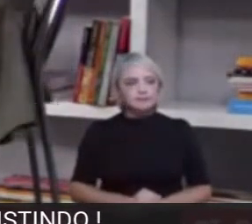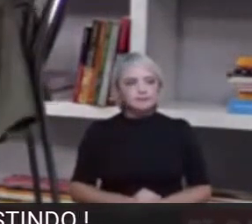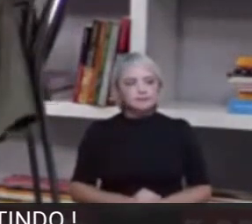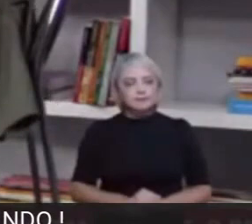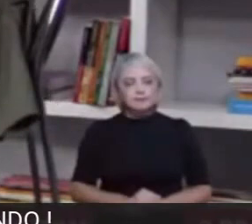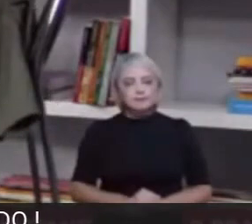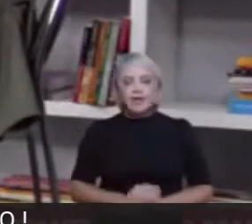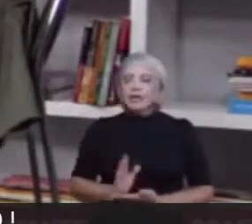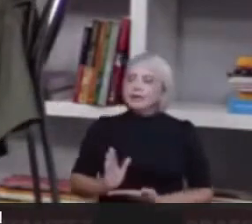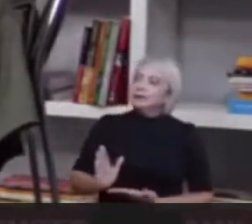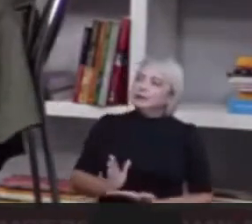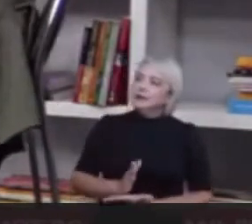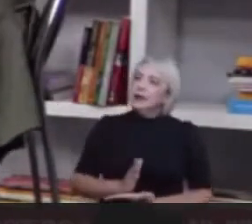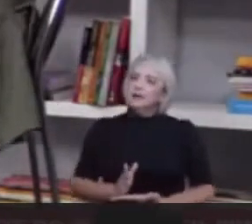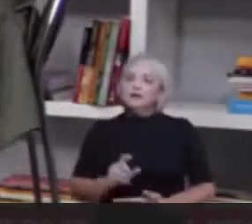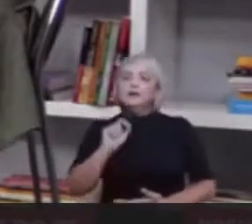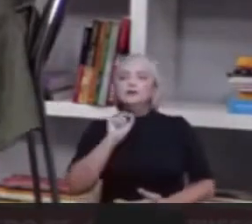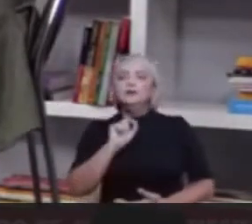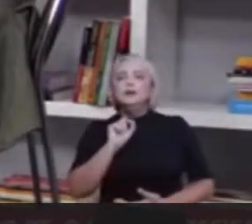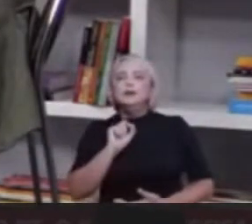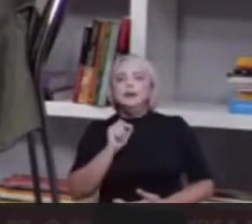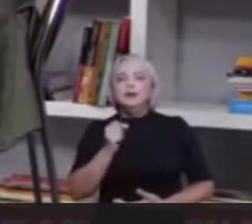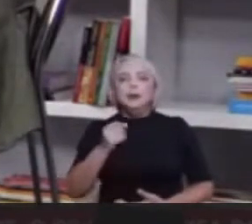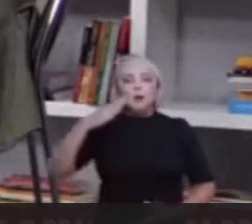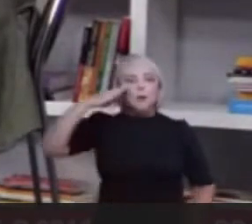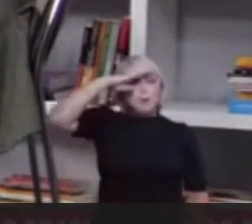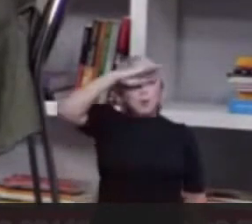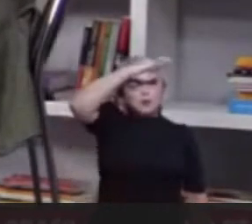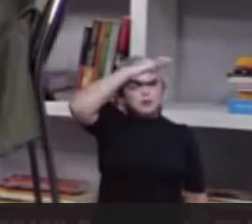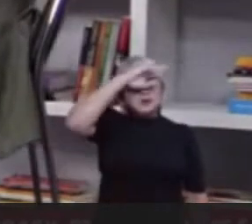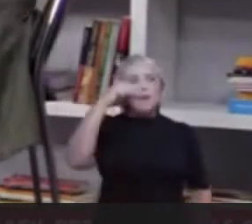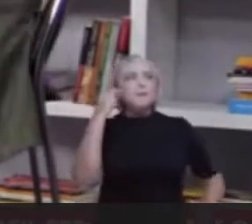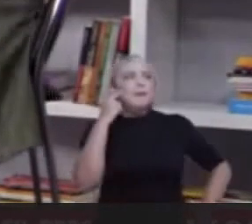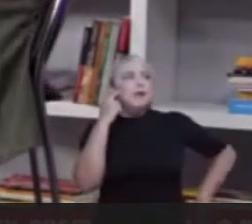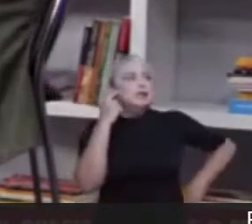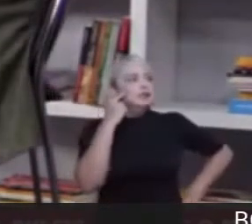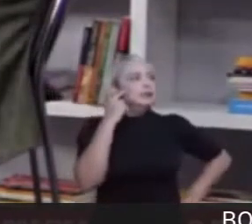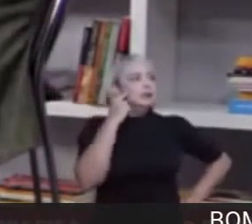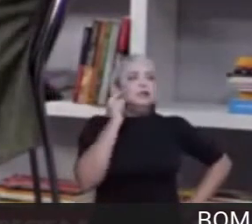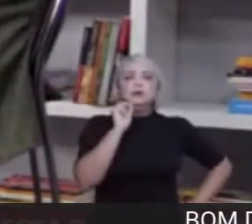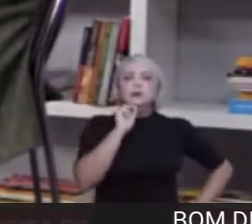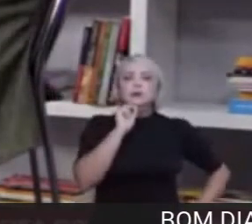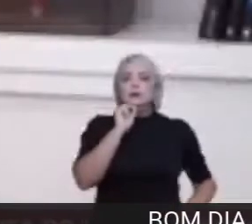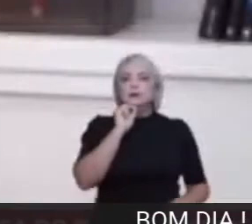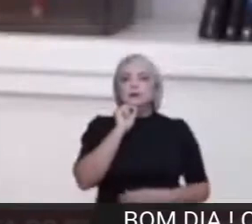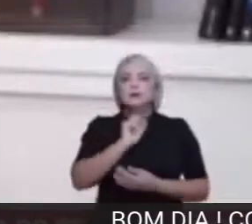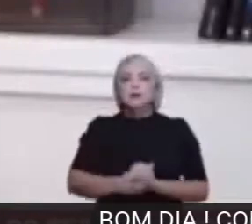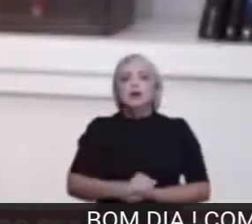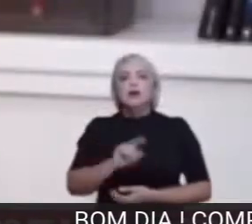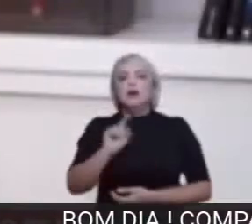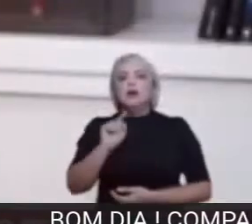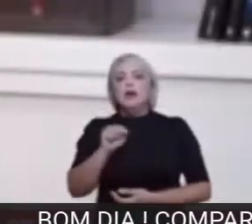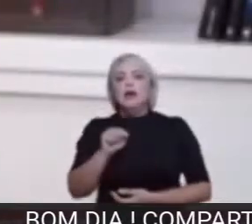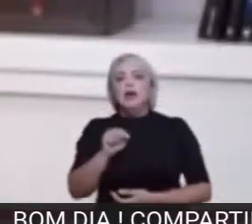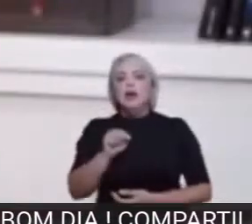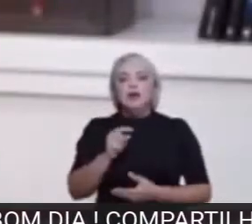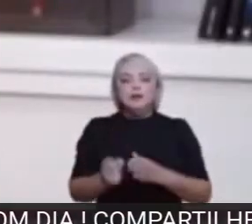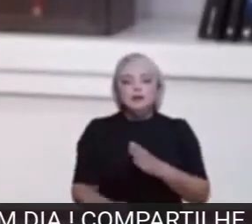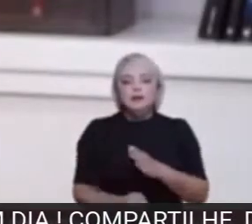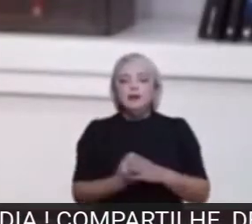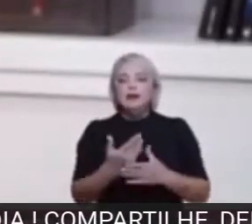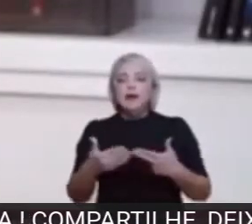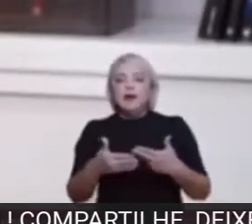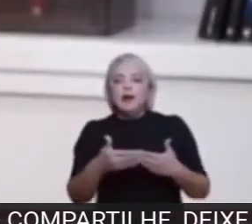Talvez o que o Bolsonaro esteja pensando é em criar alguma